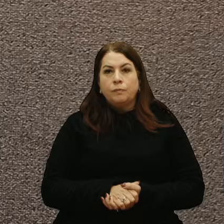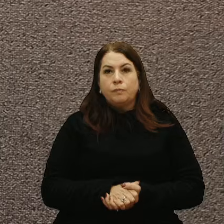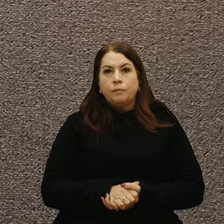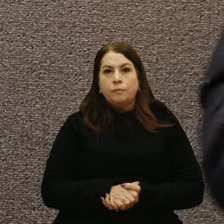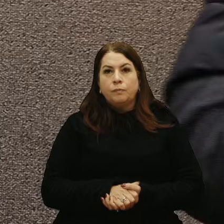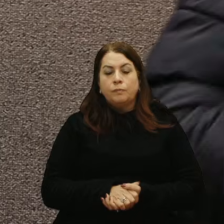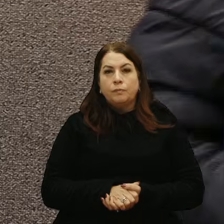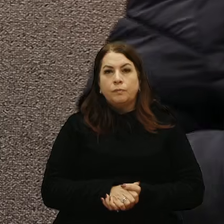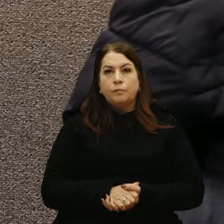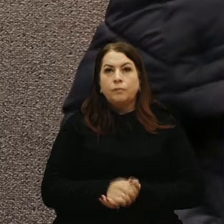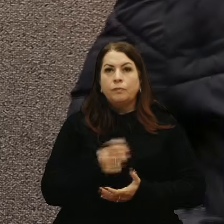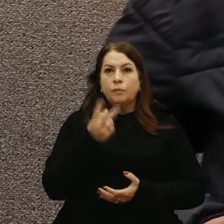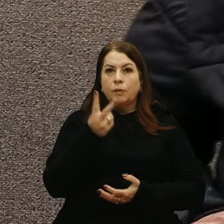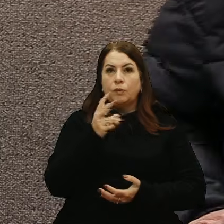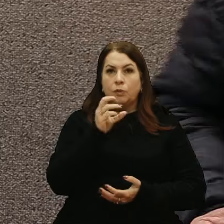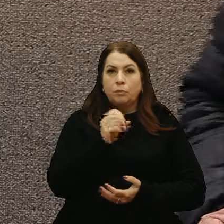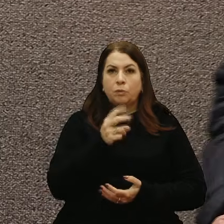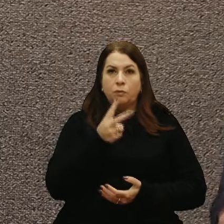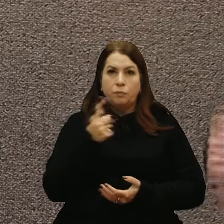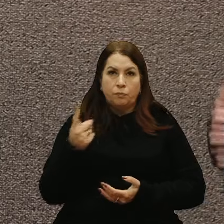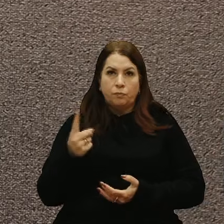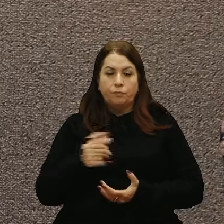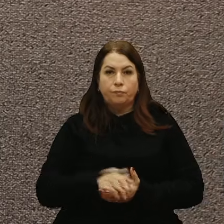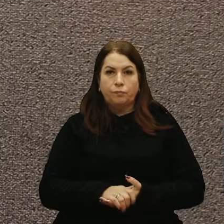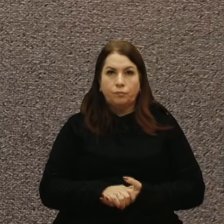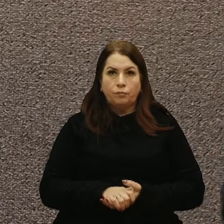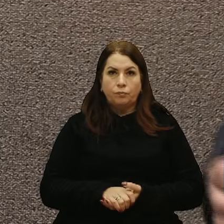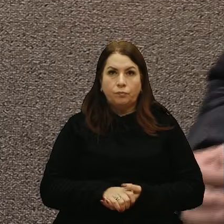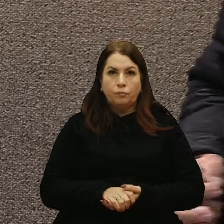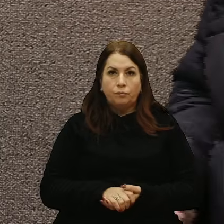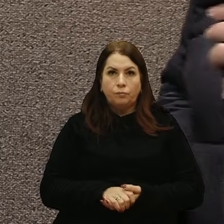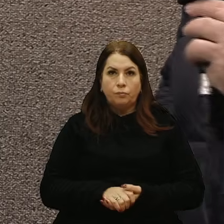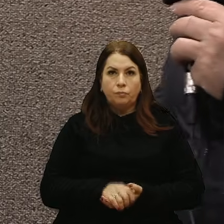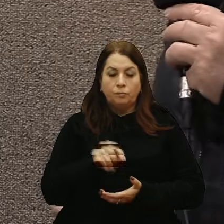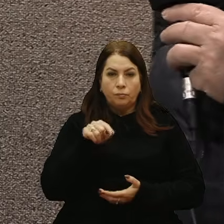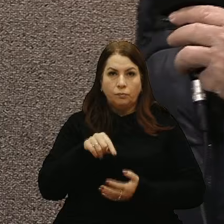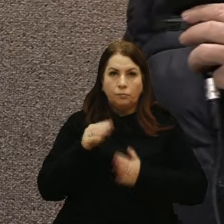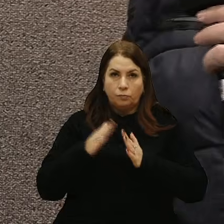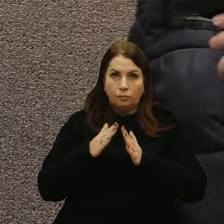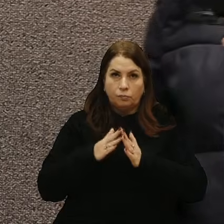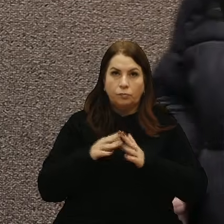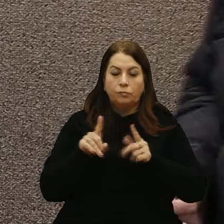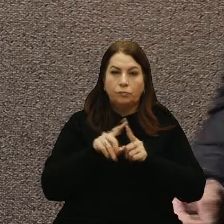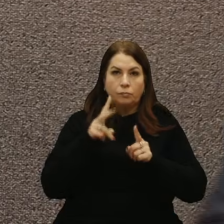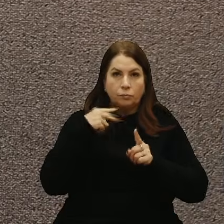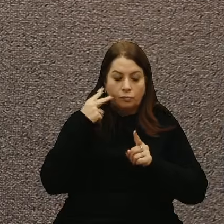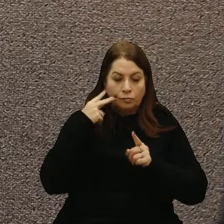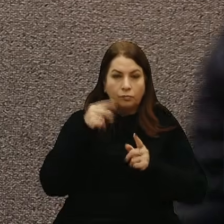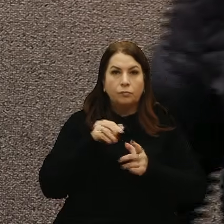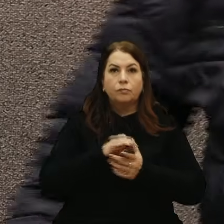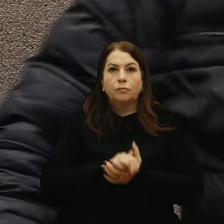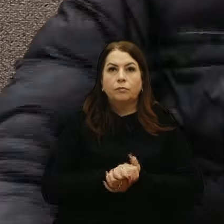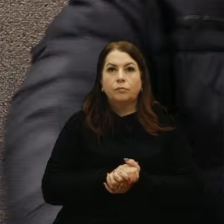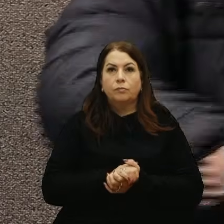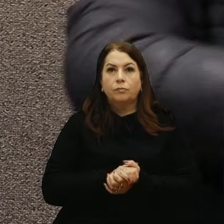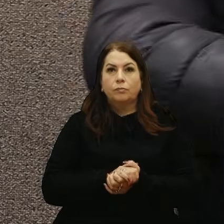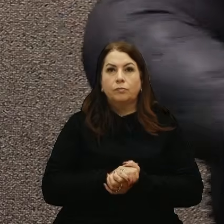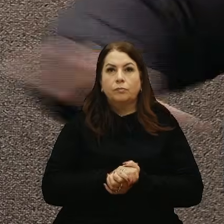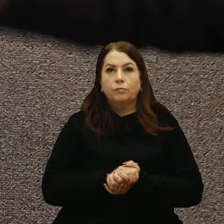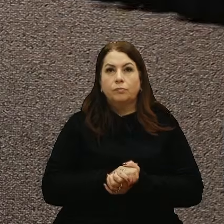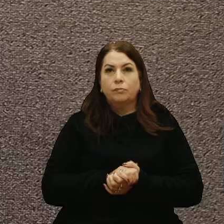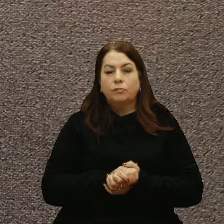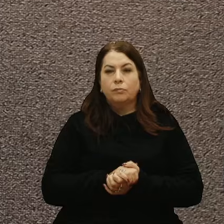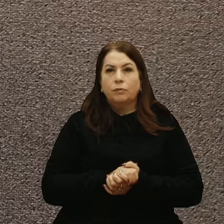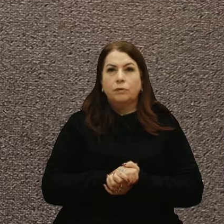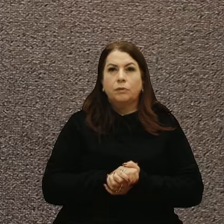Em 2021 eu estava aqui nessa casa, inclusive tinha vereador aqui que chegou aqui pronto